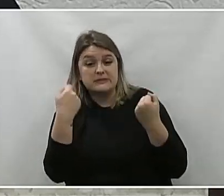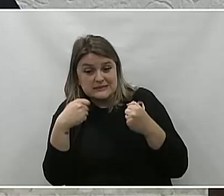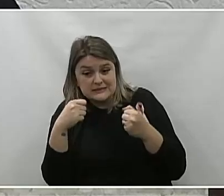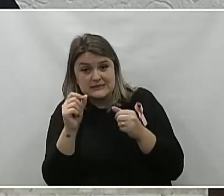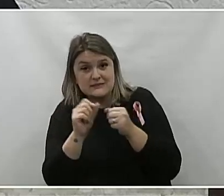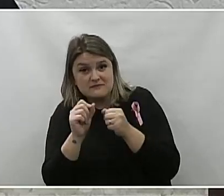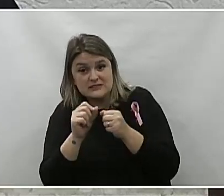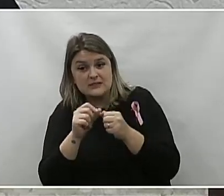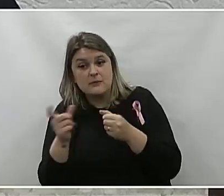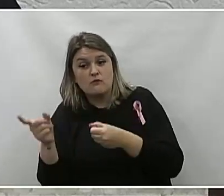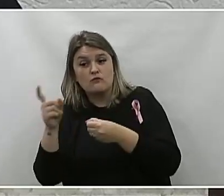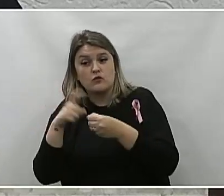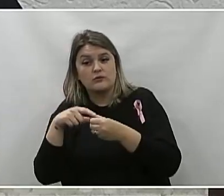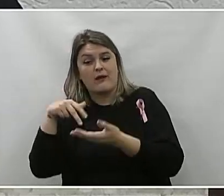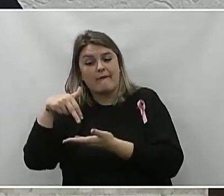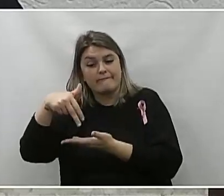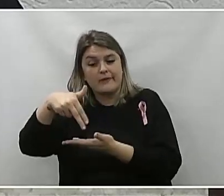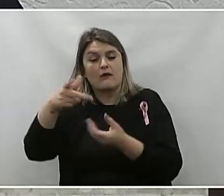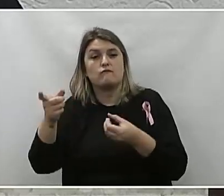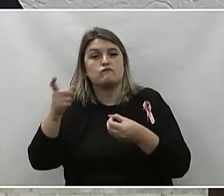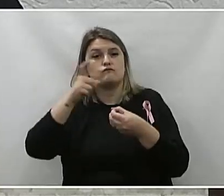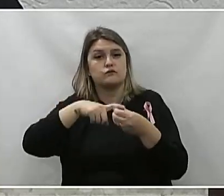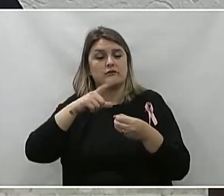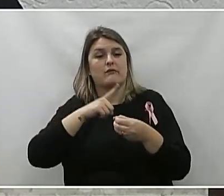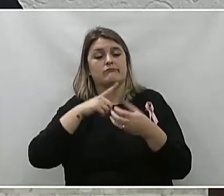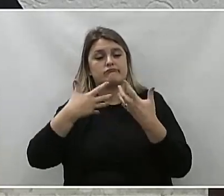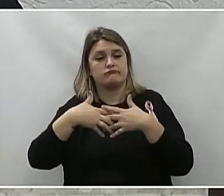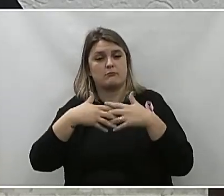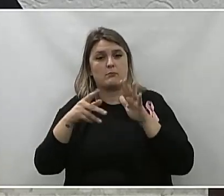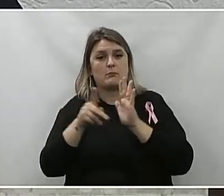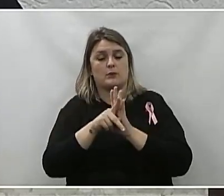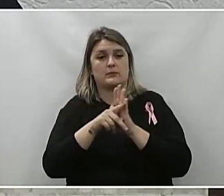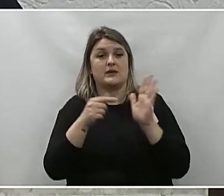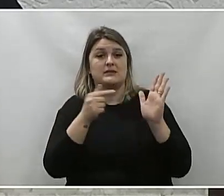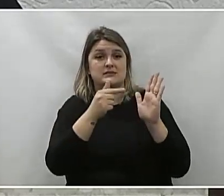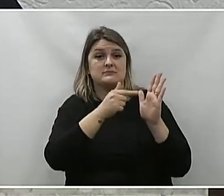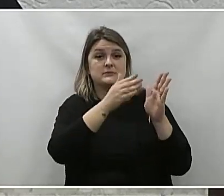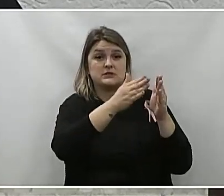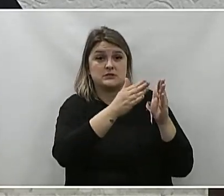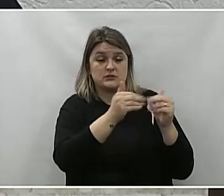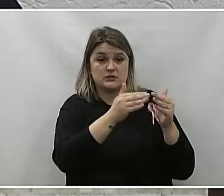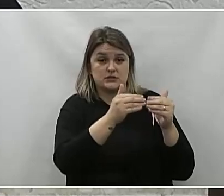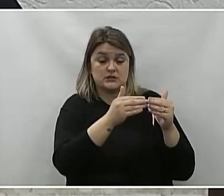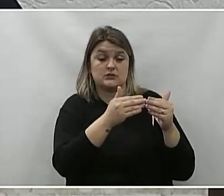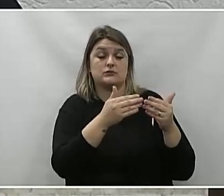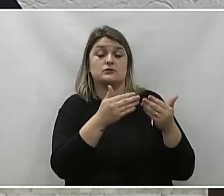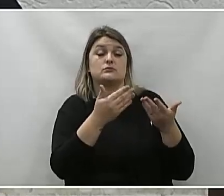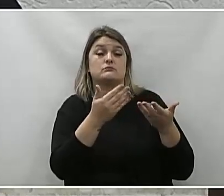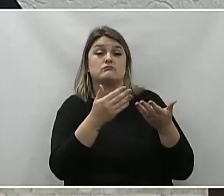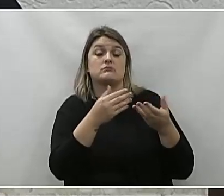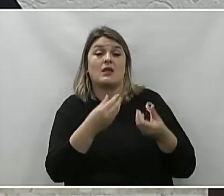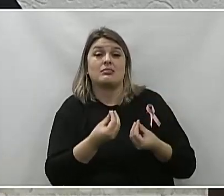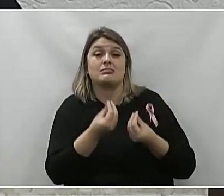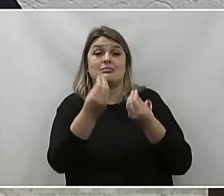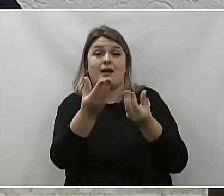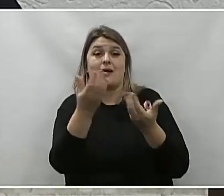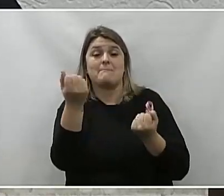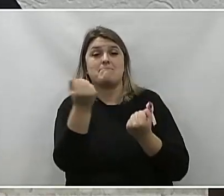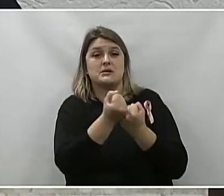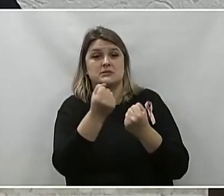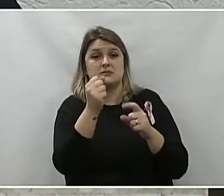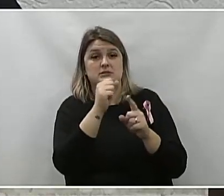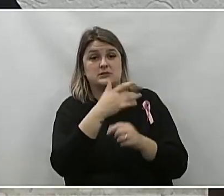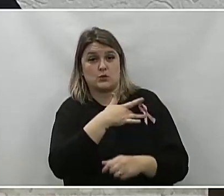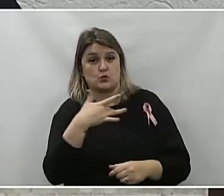reabilitação justificativa o presente e requerimento Visa oferecer através da saúde pública do nosso